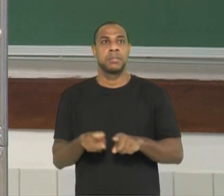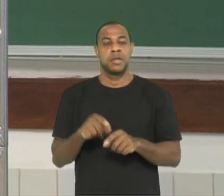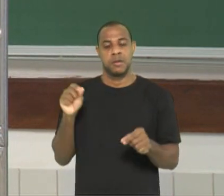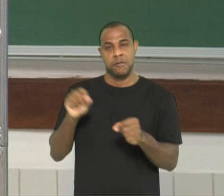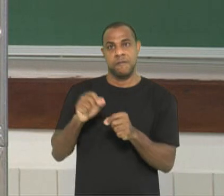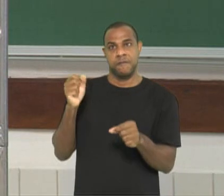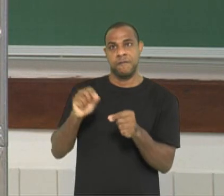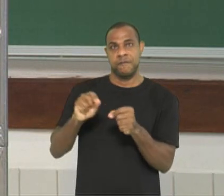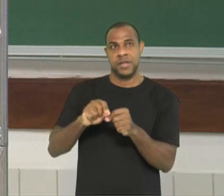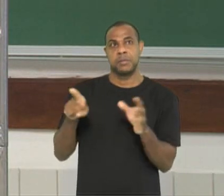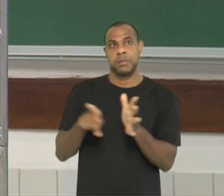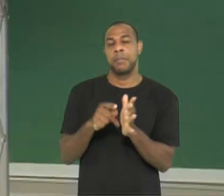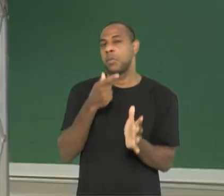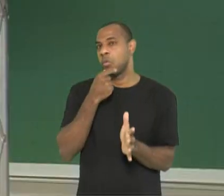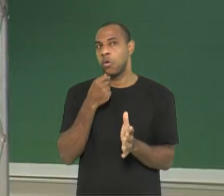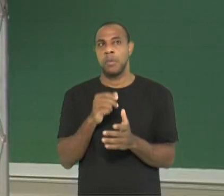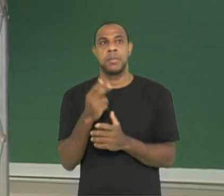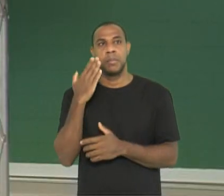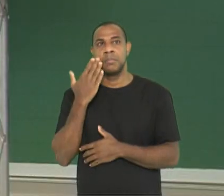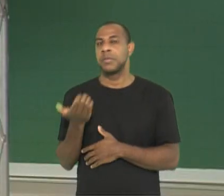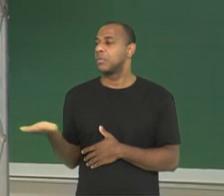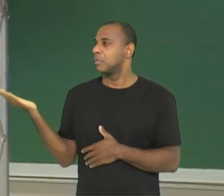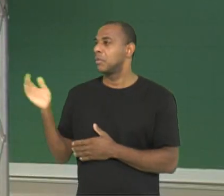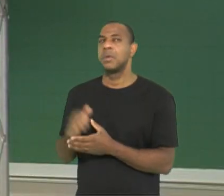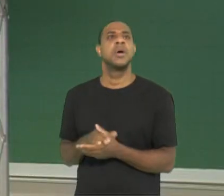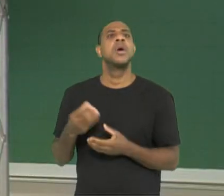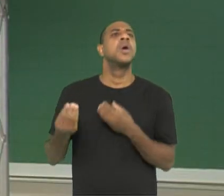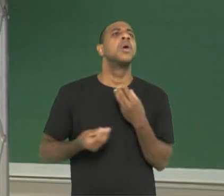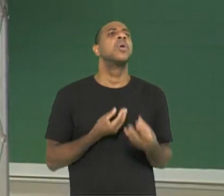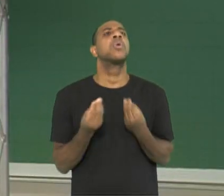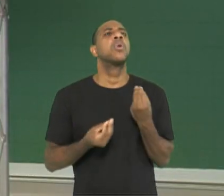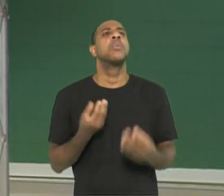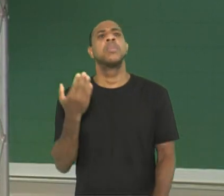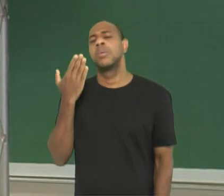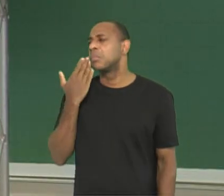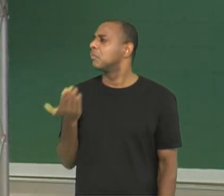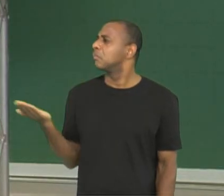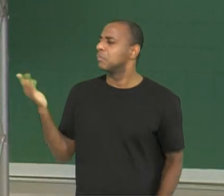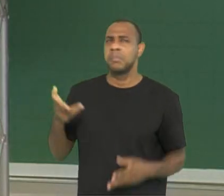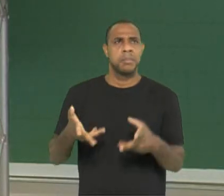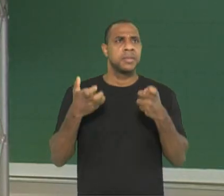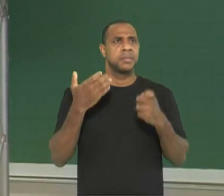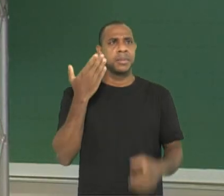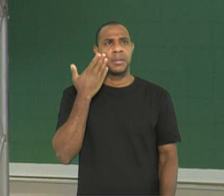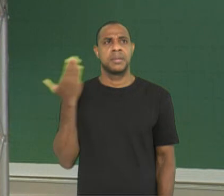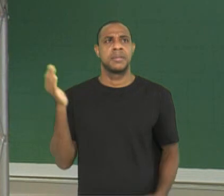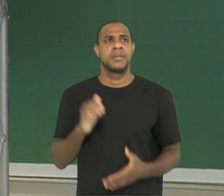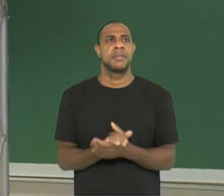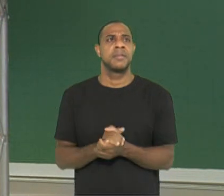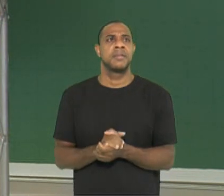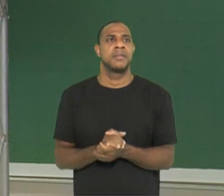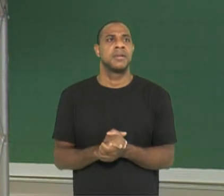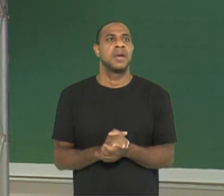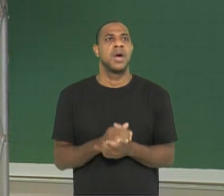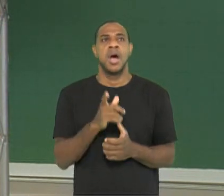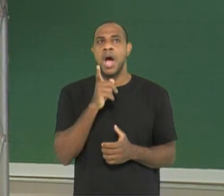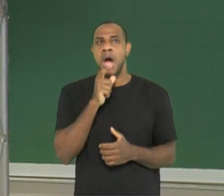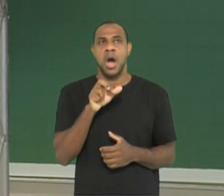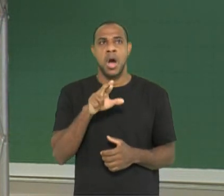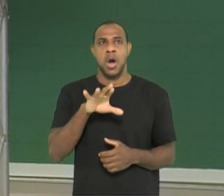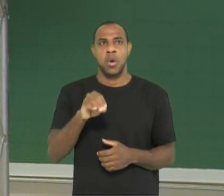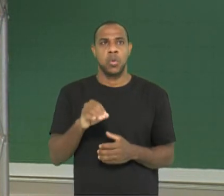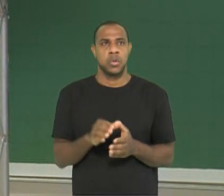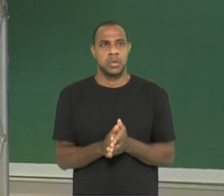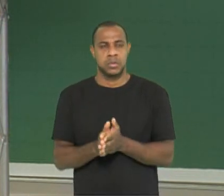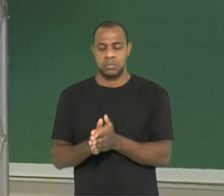ser transpostas. A gente vai ver aqui como funciona uma eclusa. Se a gente for perceber, nós temos aqui o curso do rio, nós